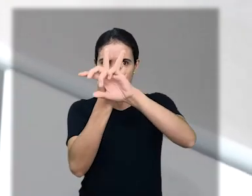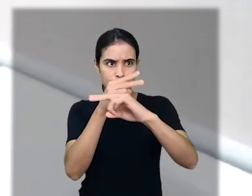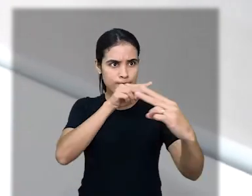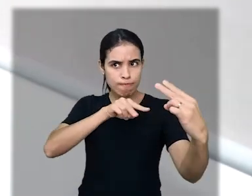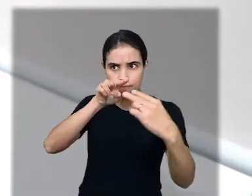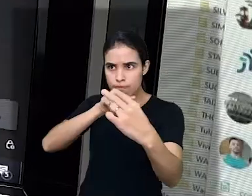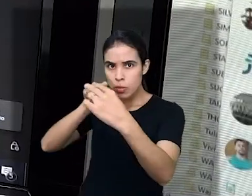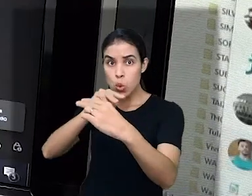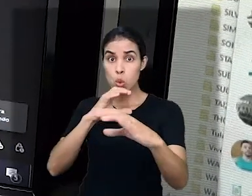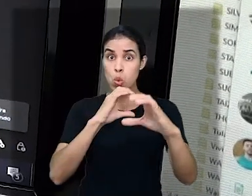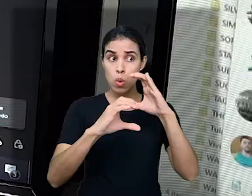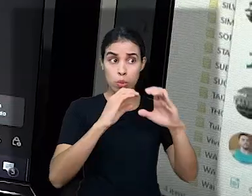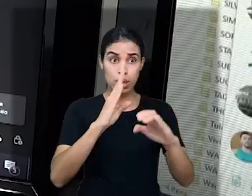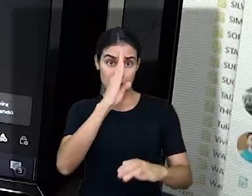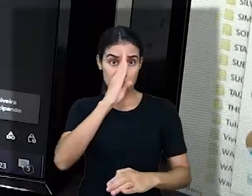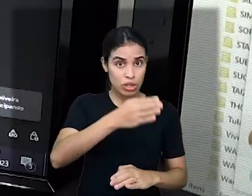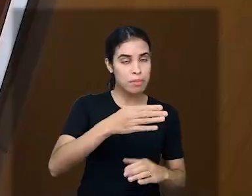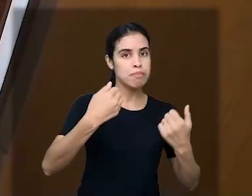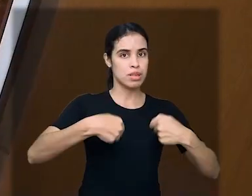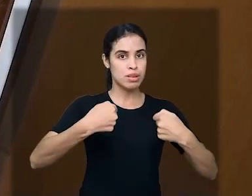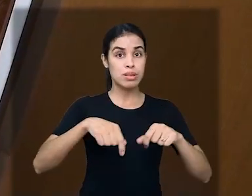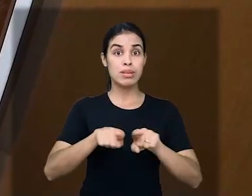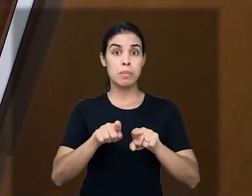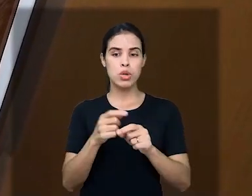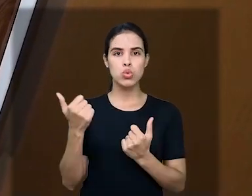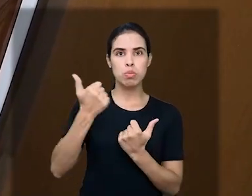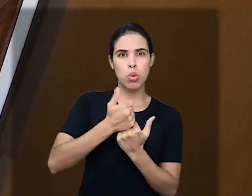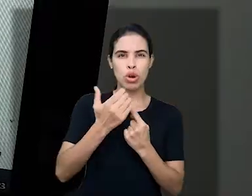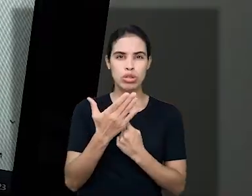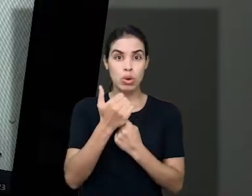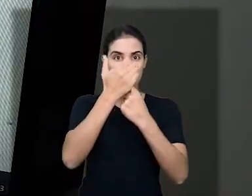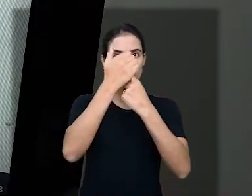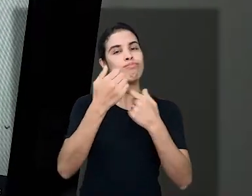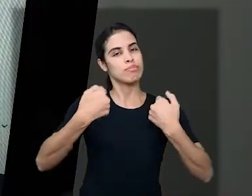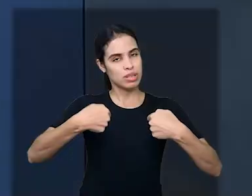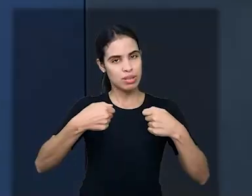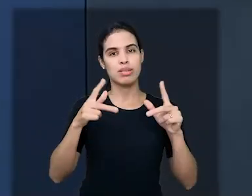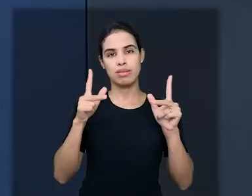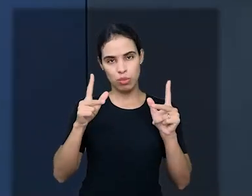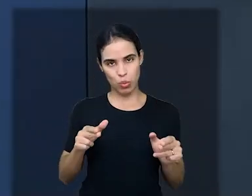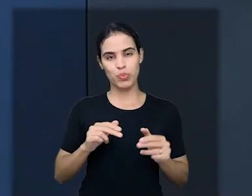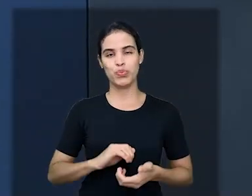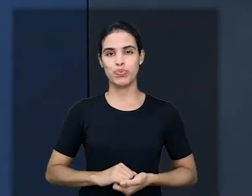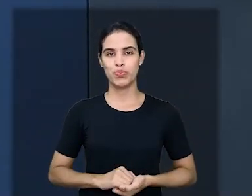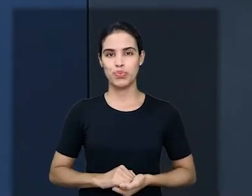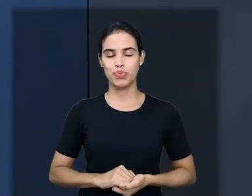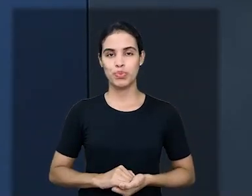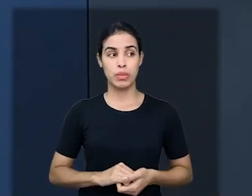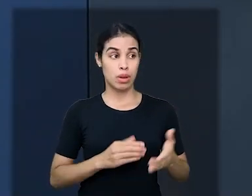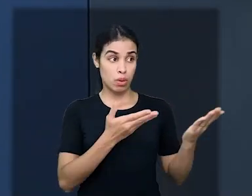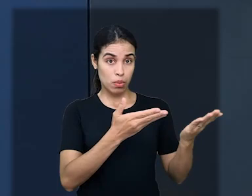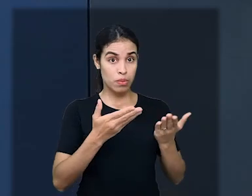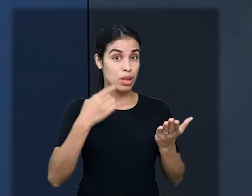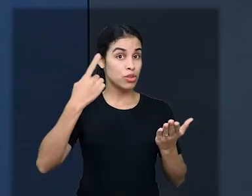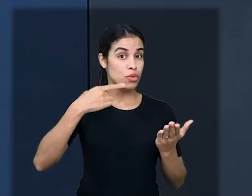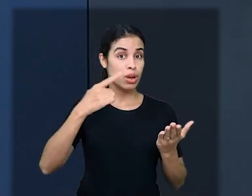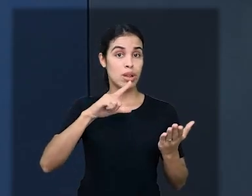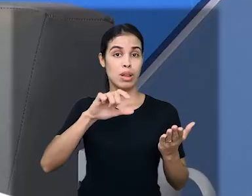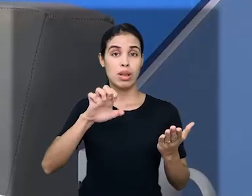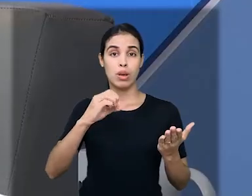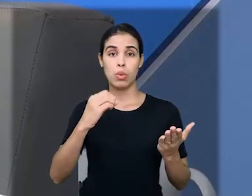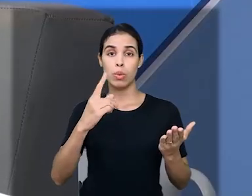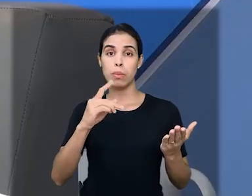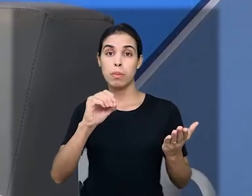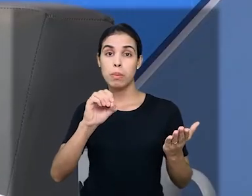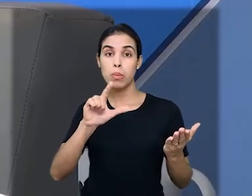requer organização, comunicação assertiva e ferramentas tecnológicas de suporte. E no bloco de entrevistas, o advogado Leopoldo Siqueira